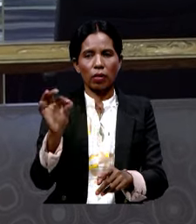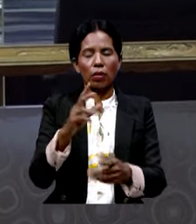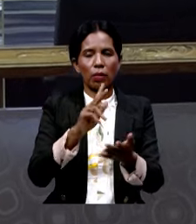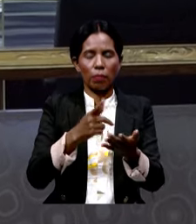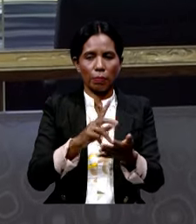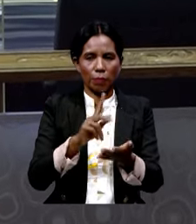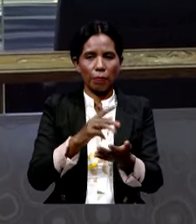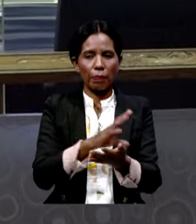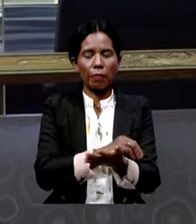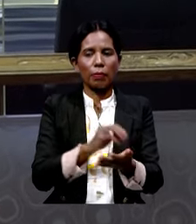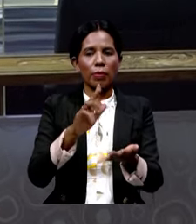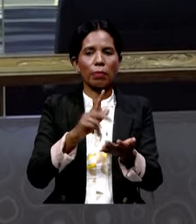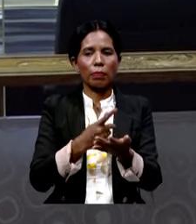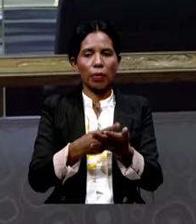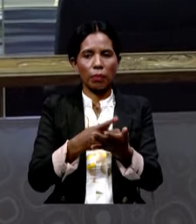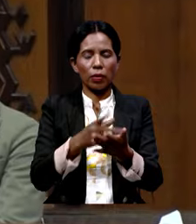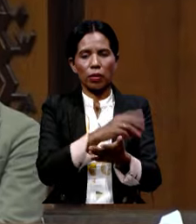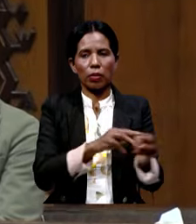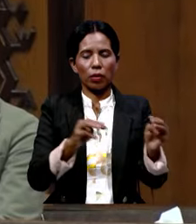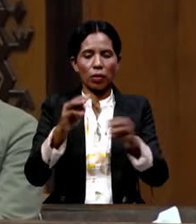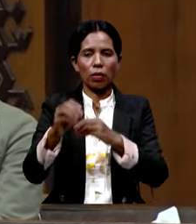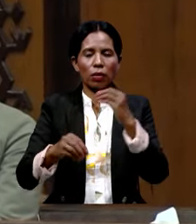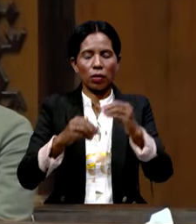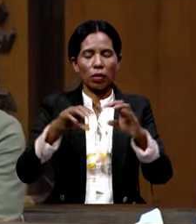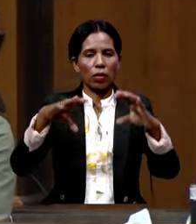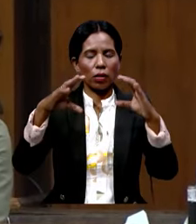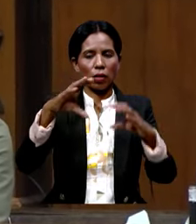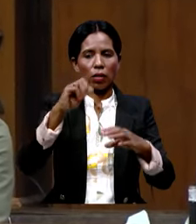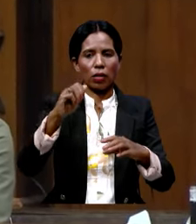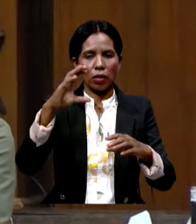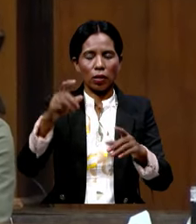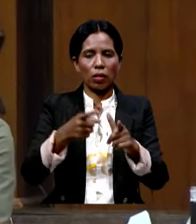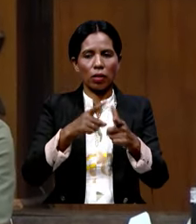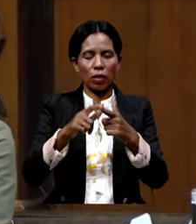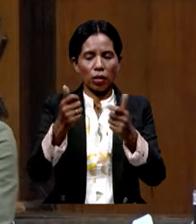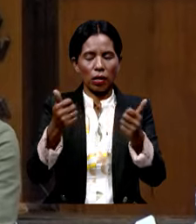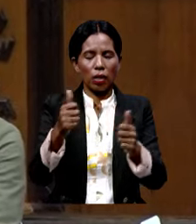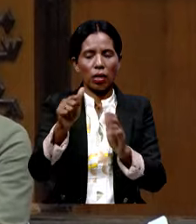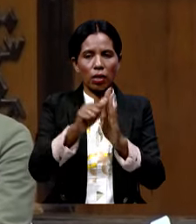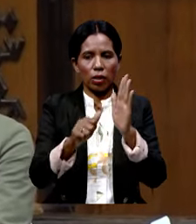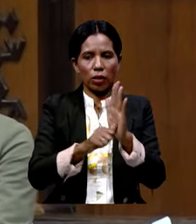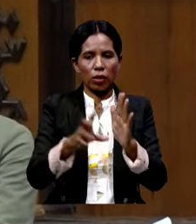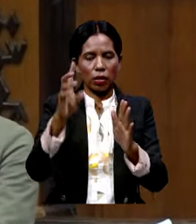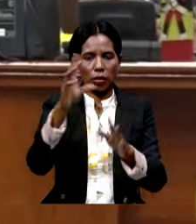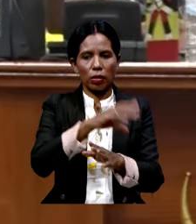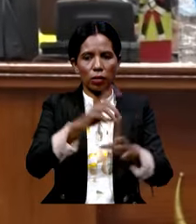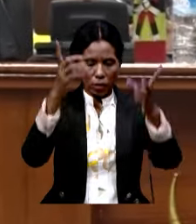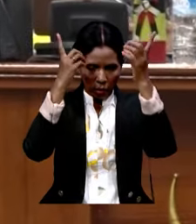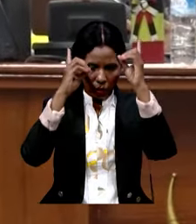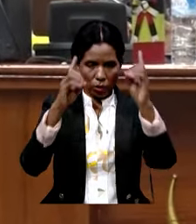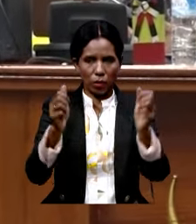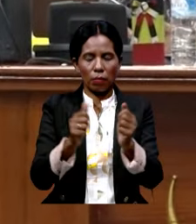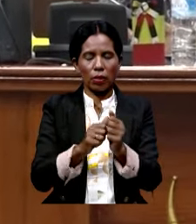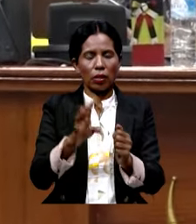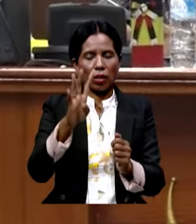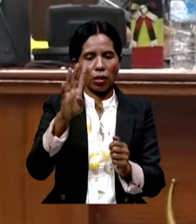atual alteração da lei número Valubararim Rússia, conaba Comissão Anticorrupção, liu artigo hito, nebe define conaba quórum mínimo. Hat